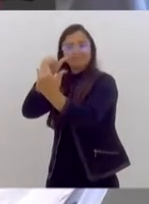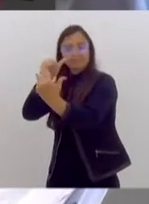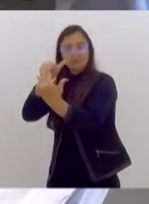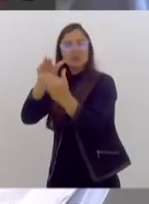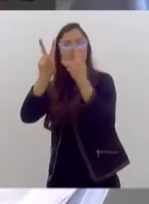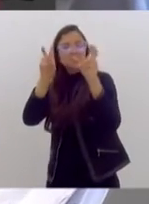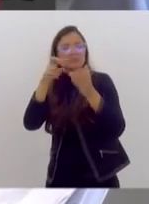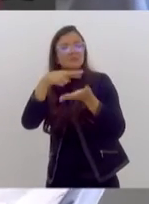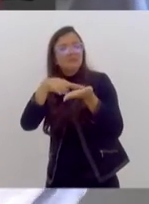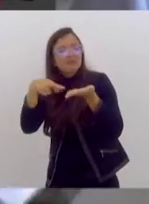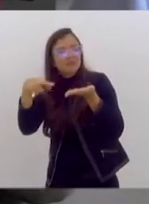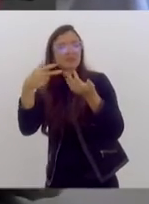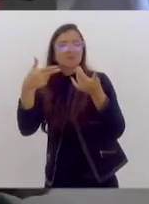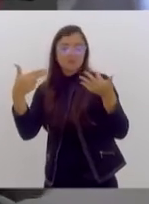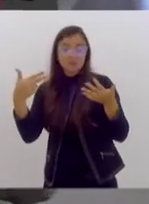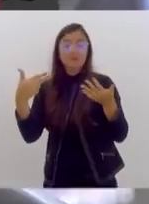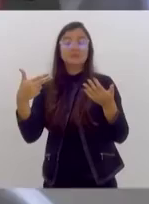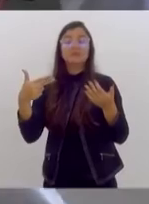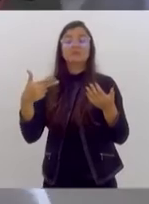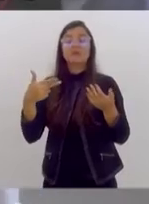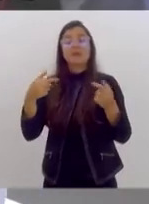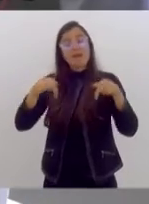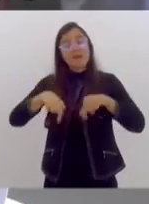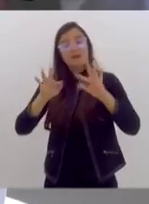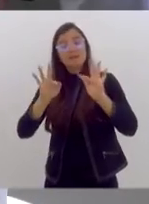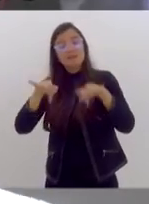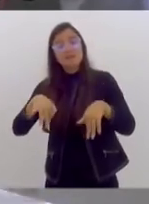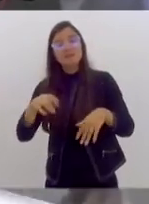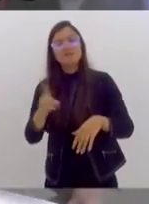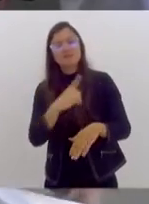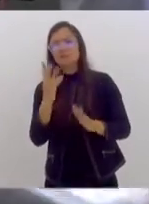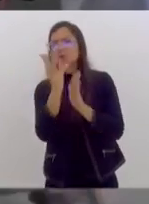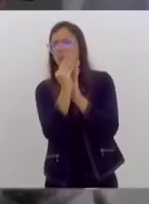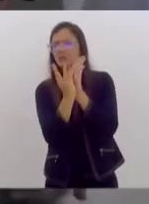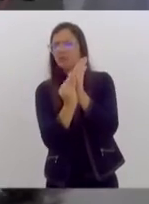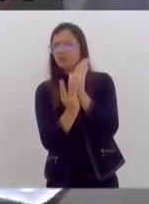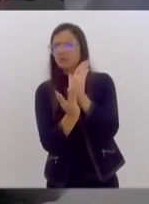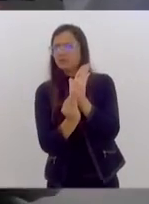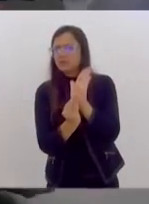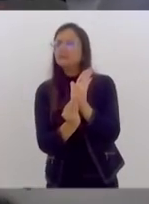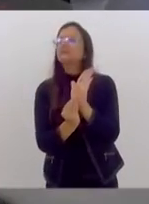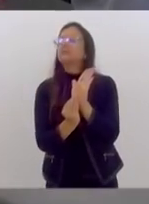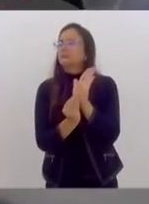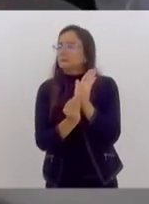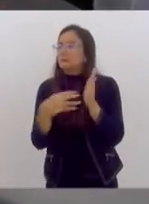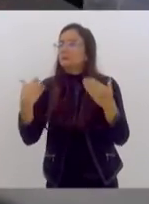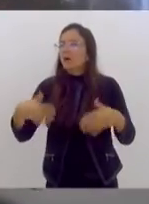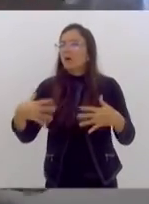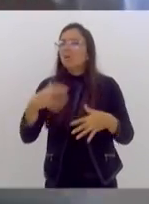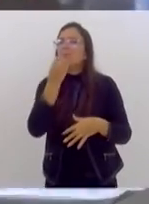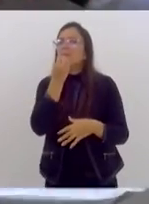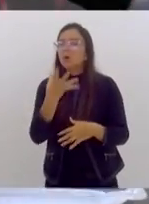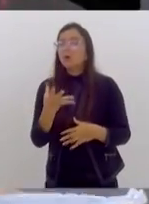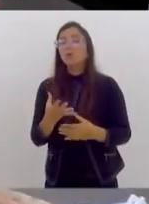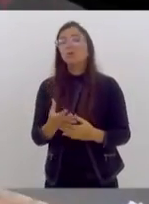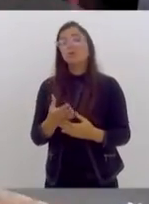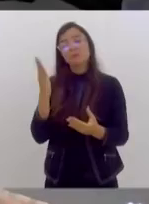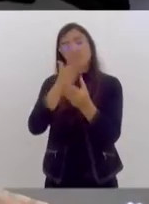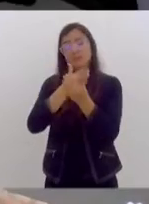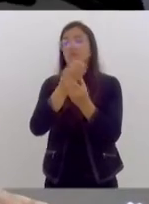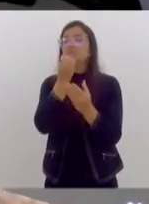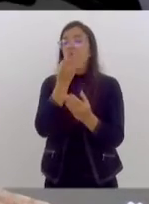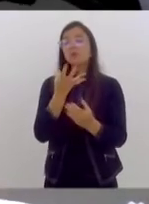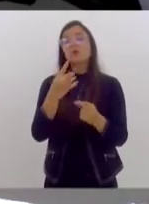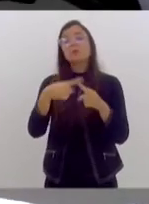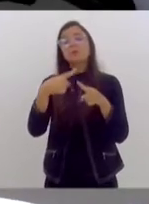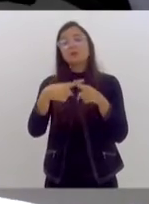ao final e com bastante conteúdo desse processo que revela realmente o que que a gente fez